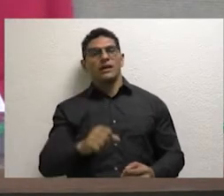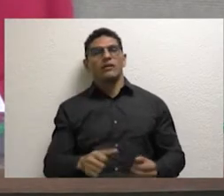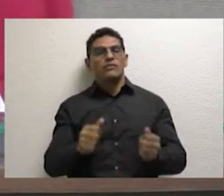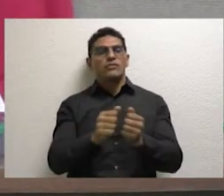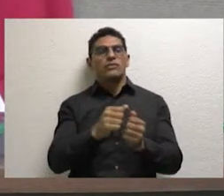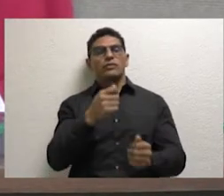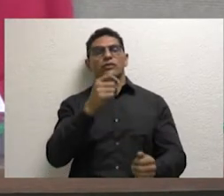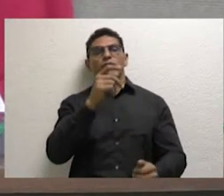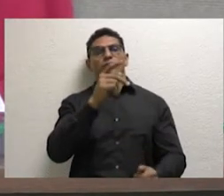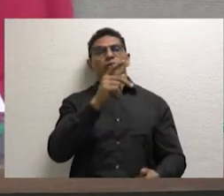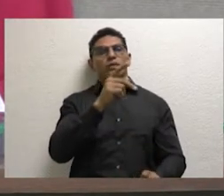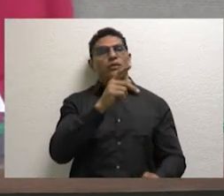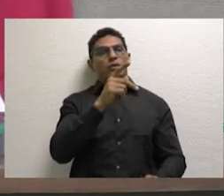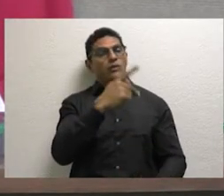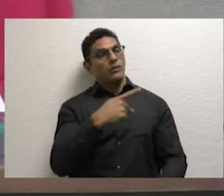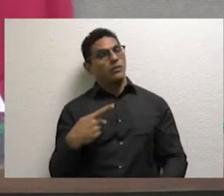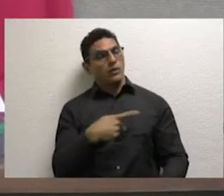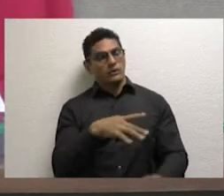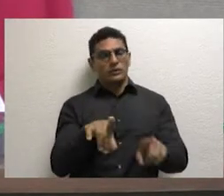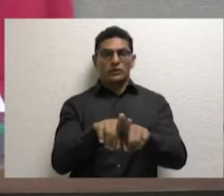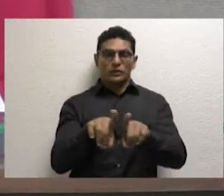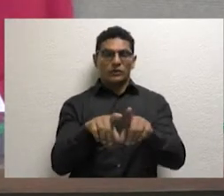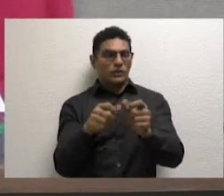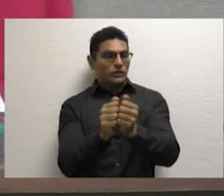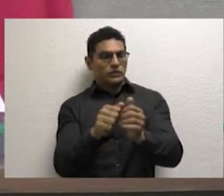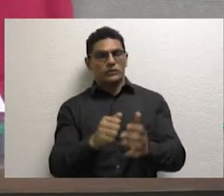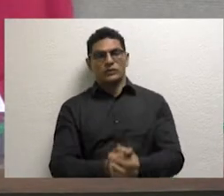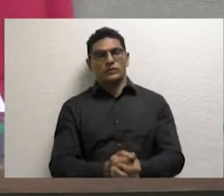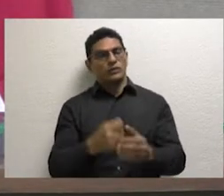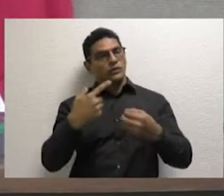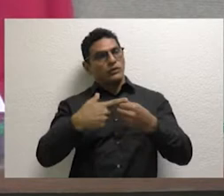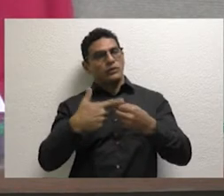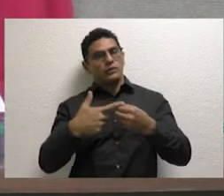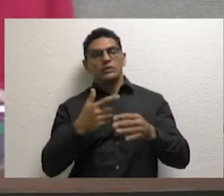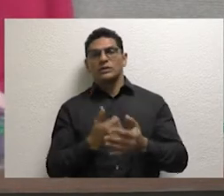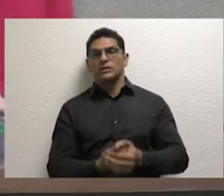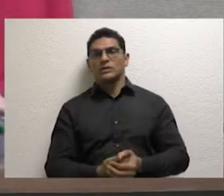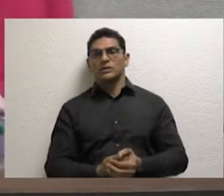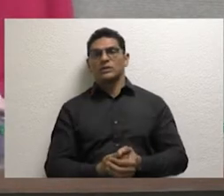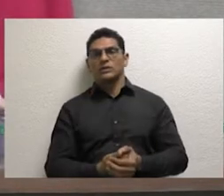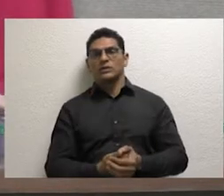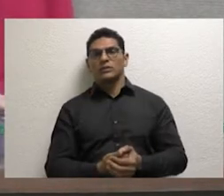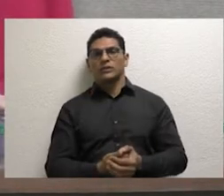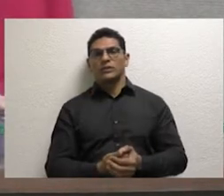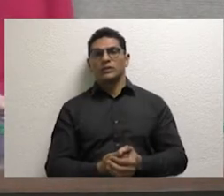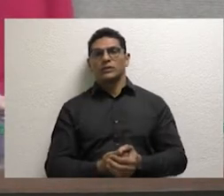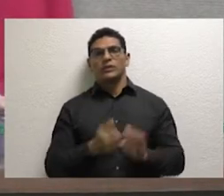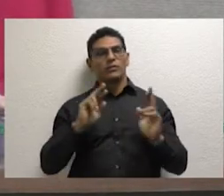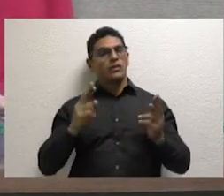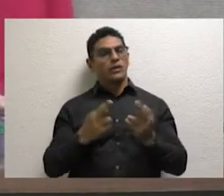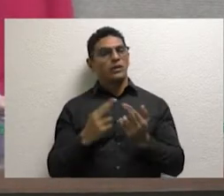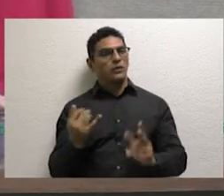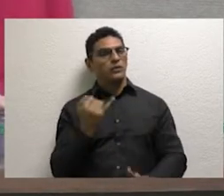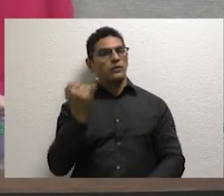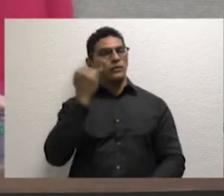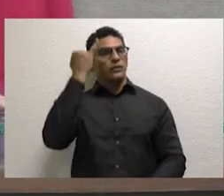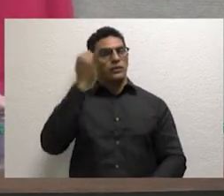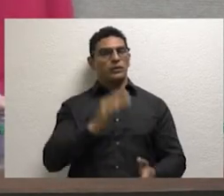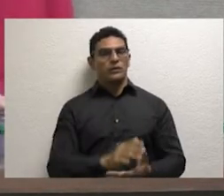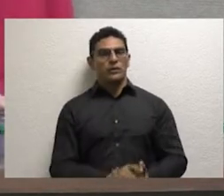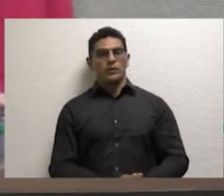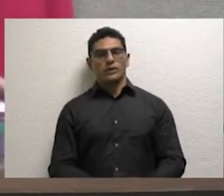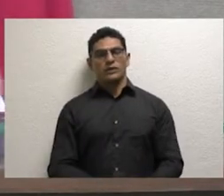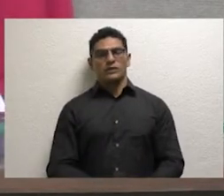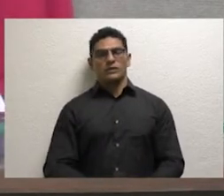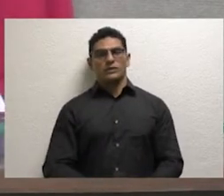aqui também, lá, num evento muito importante, deputado Wilke. É um evento que foi